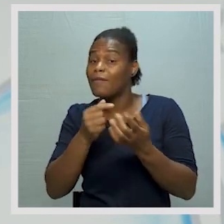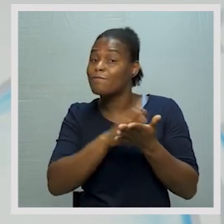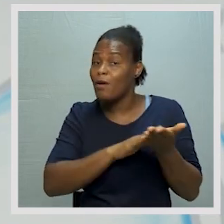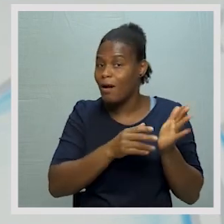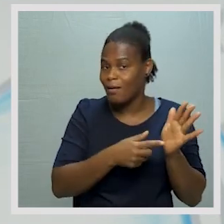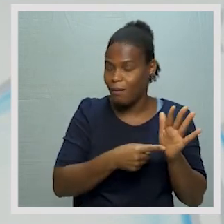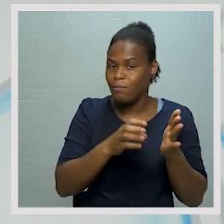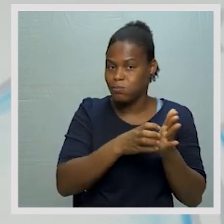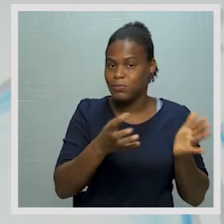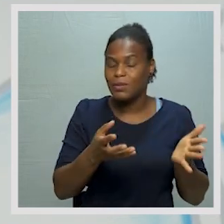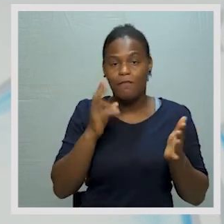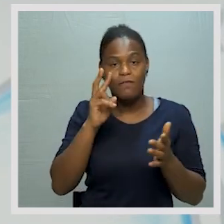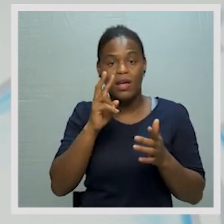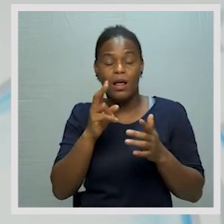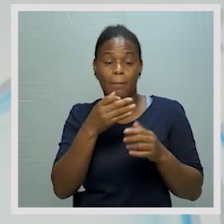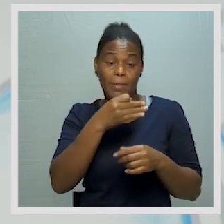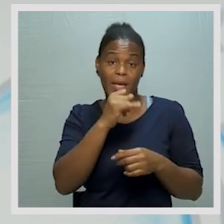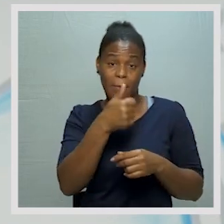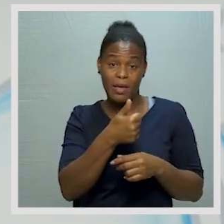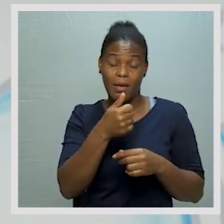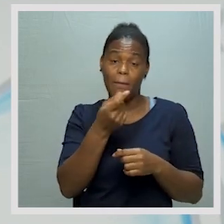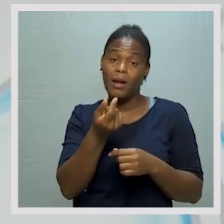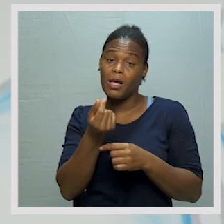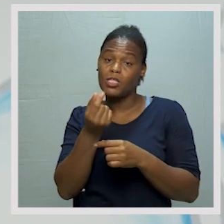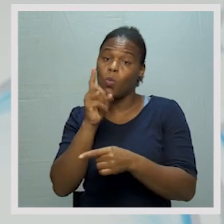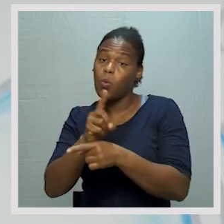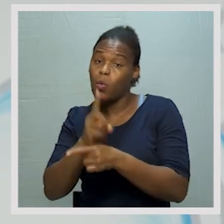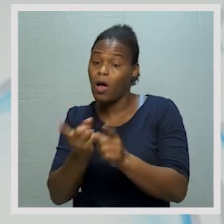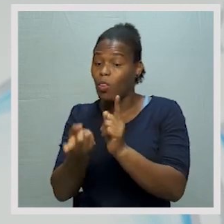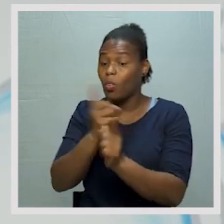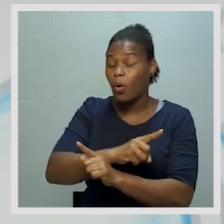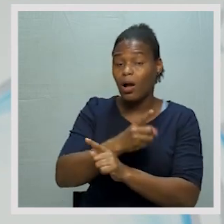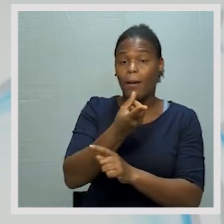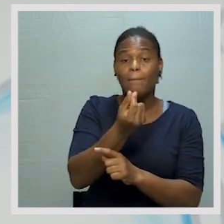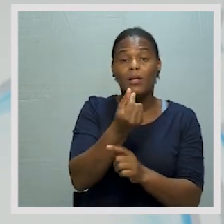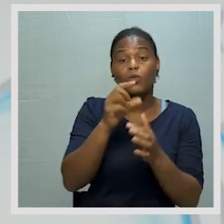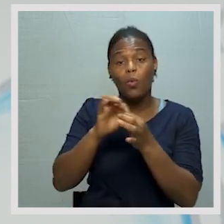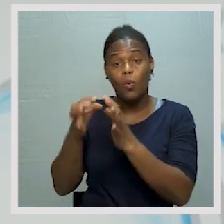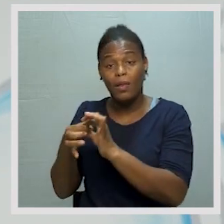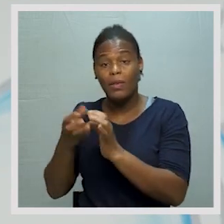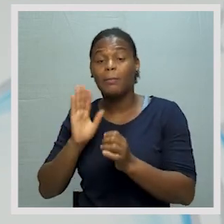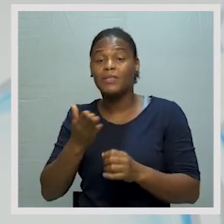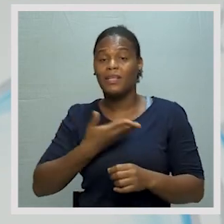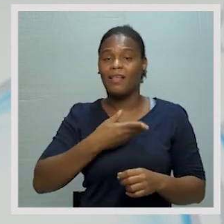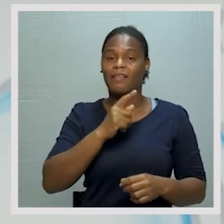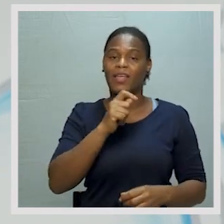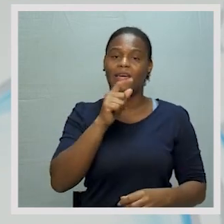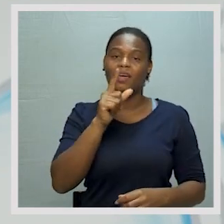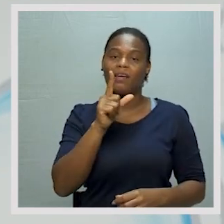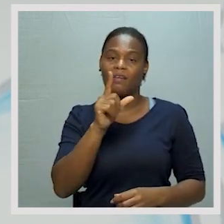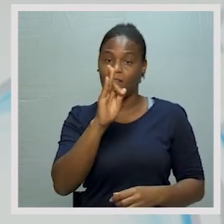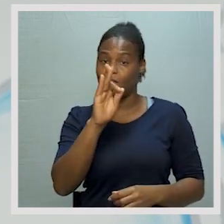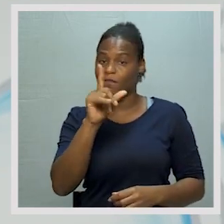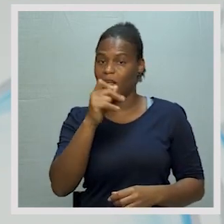Nós vimos que para passar de PIB a preços constantes a preços correntes, nós precisamos do deflator do PIB, que é